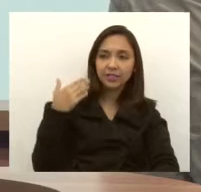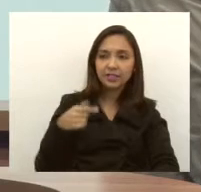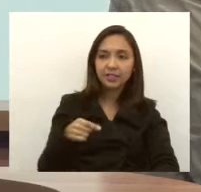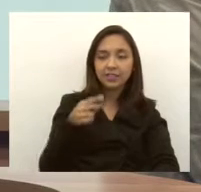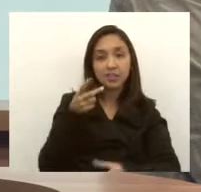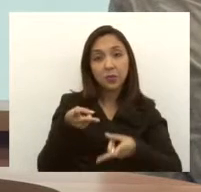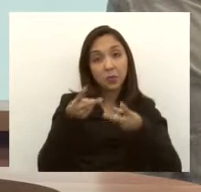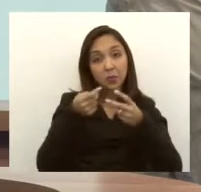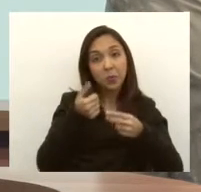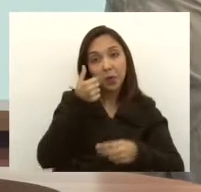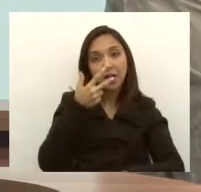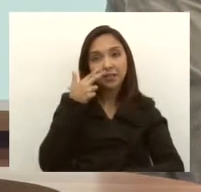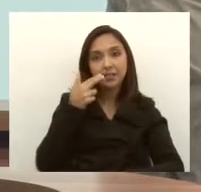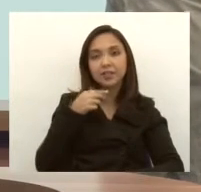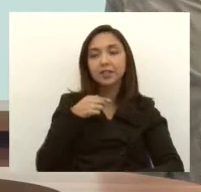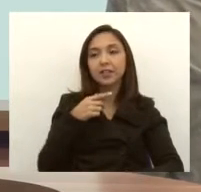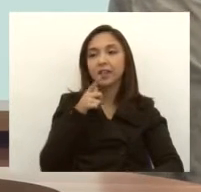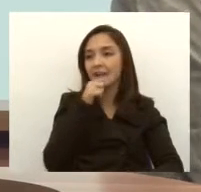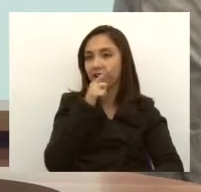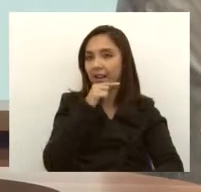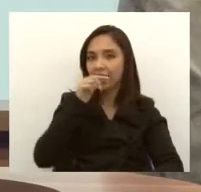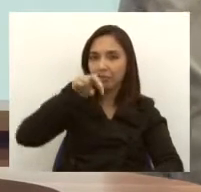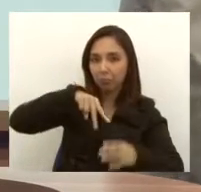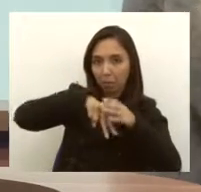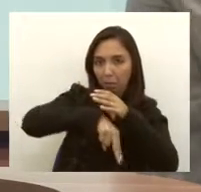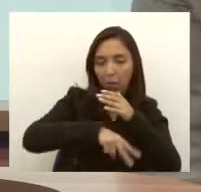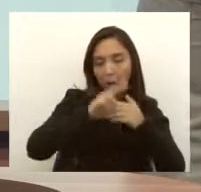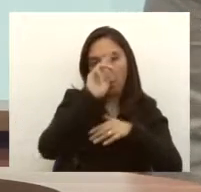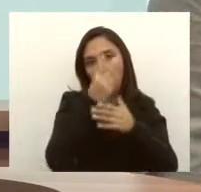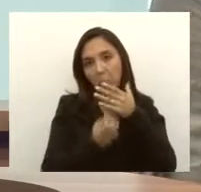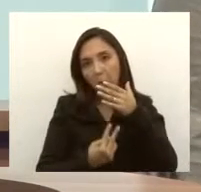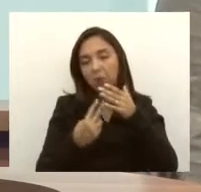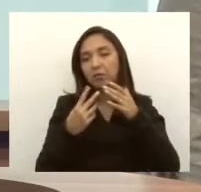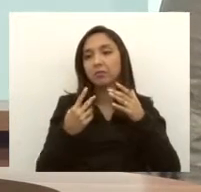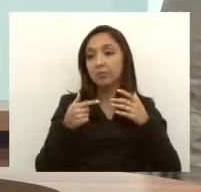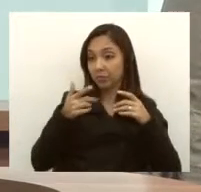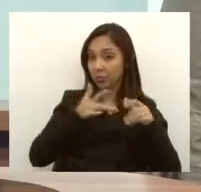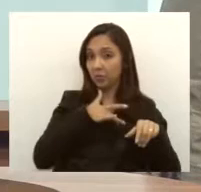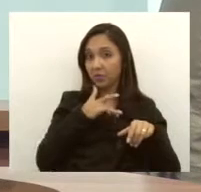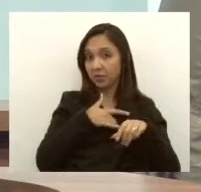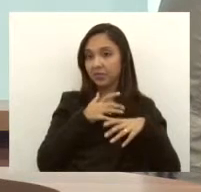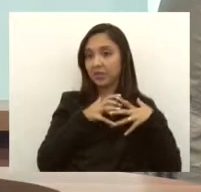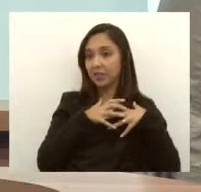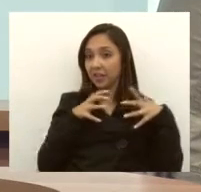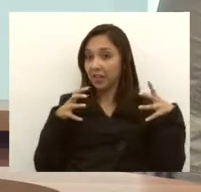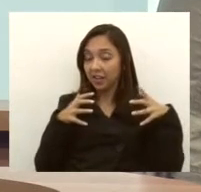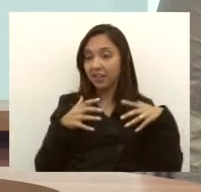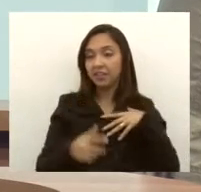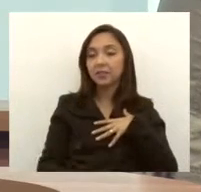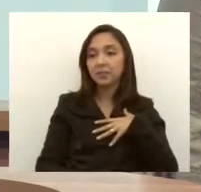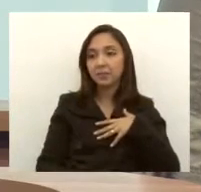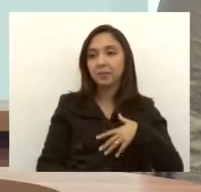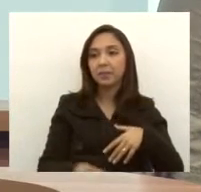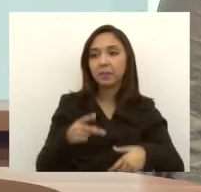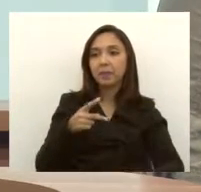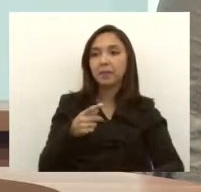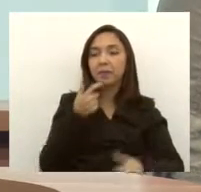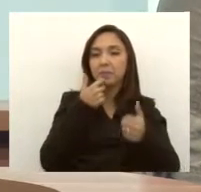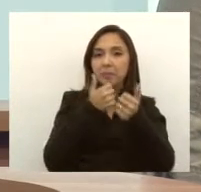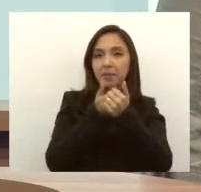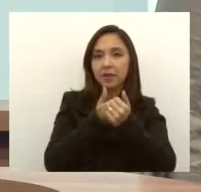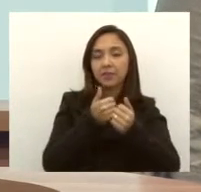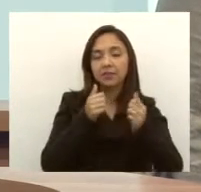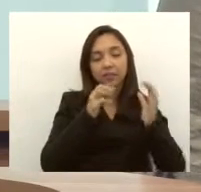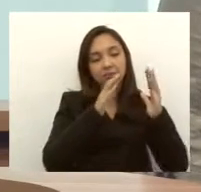duas vezes. Verdade. O senhor vê como meu coração é grande. Ali em Porto Novo, perto do quiosque do